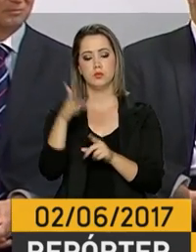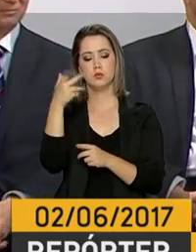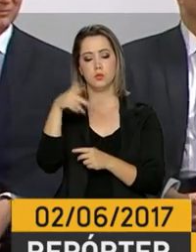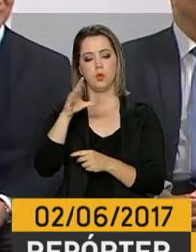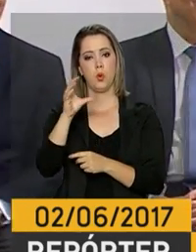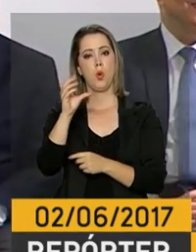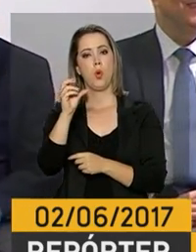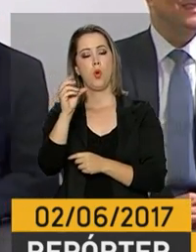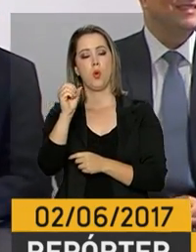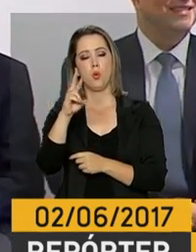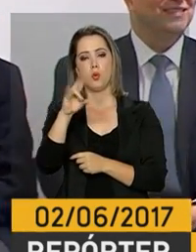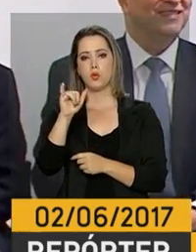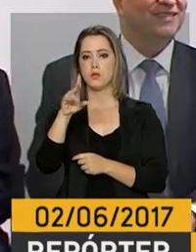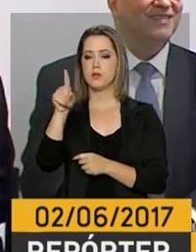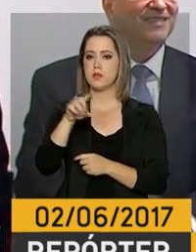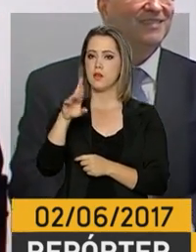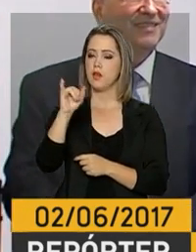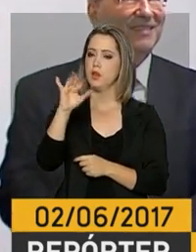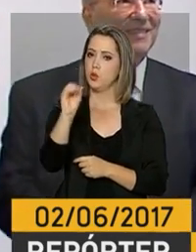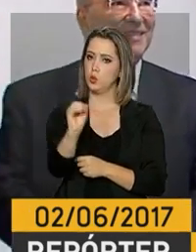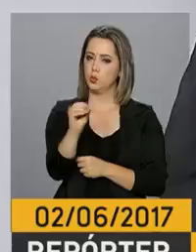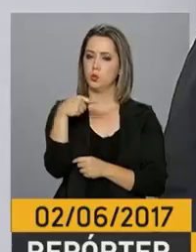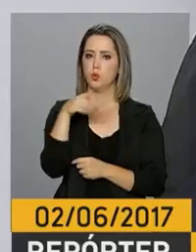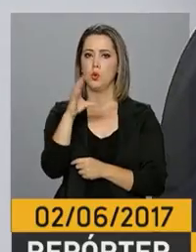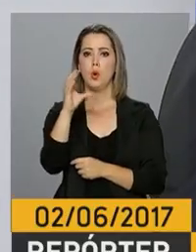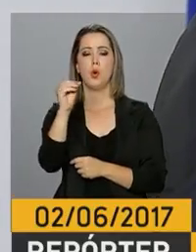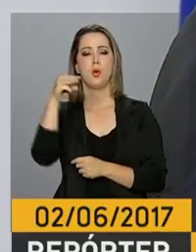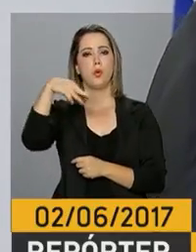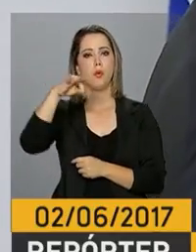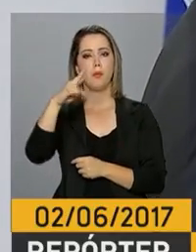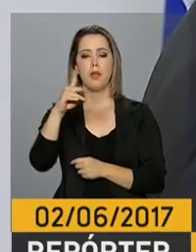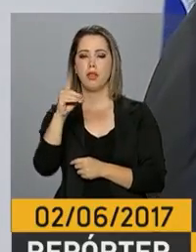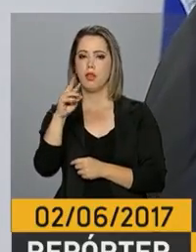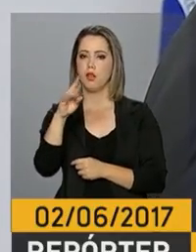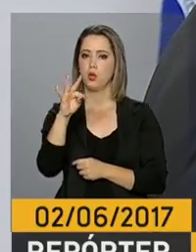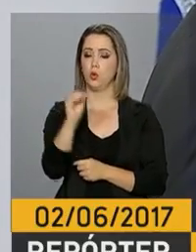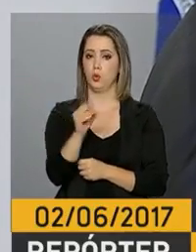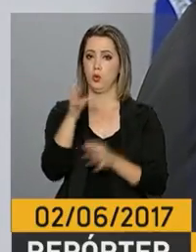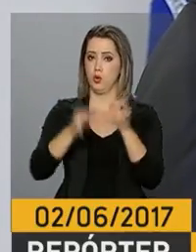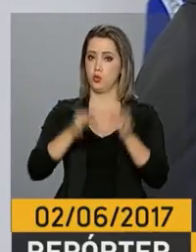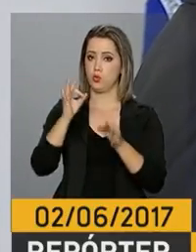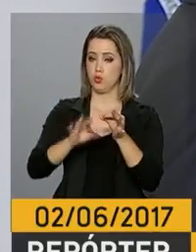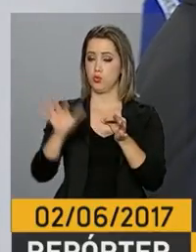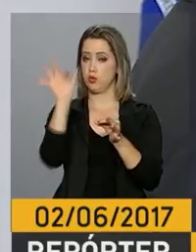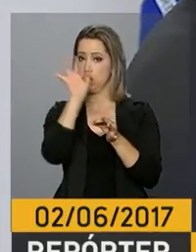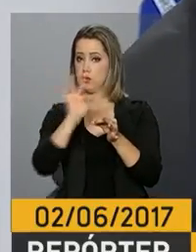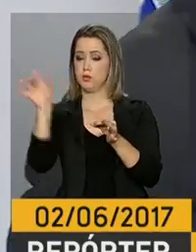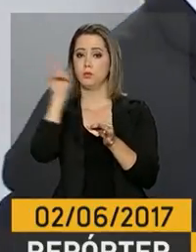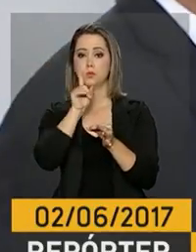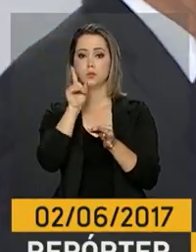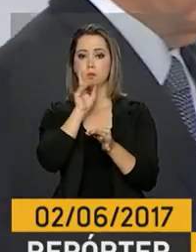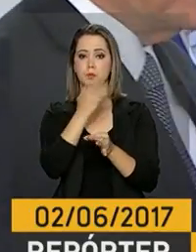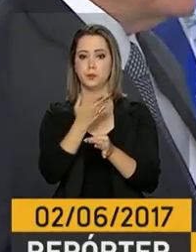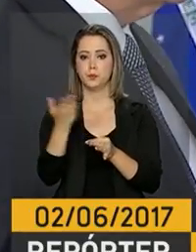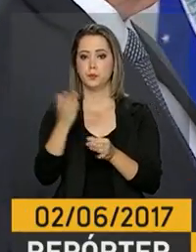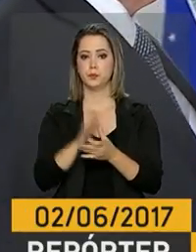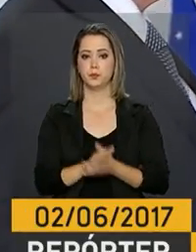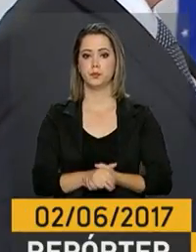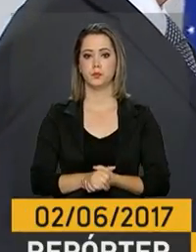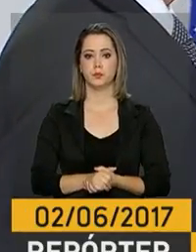do sul no grau de comendador a 8 isso federal norte-americano senhor píer me serve